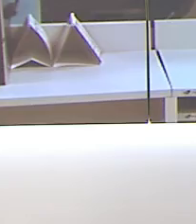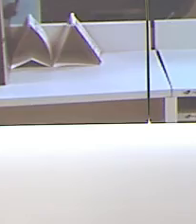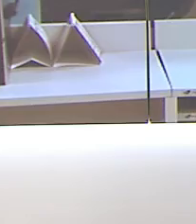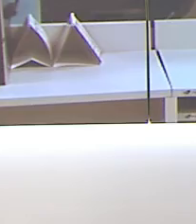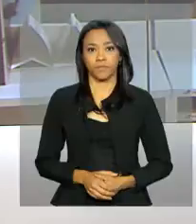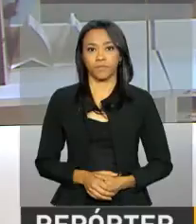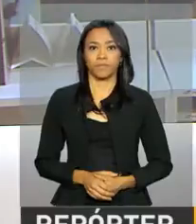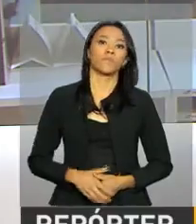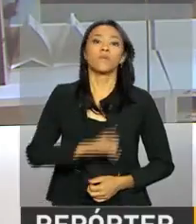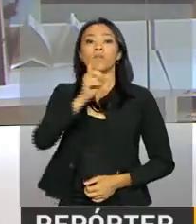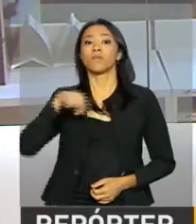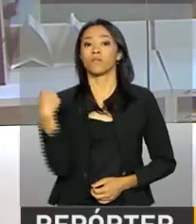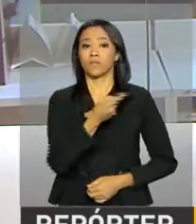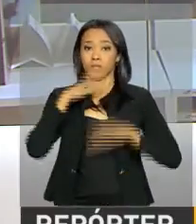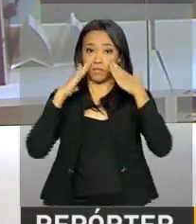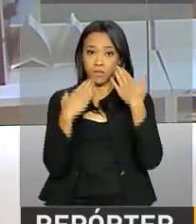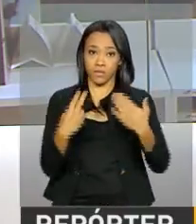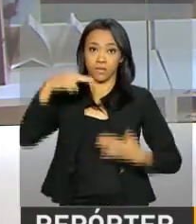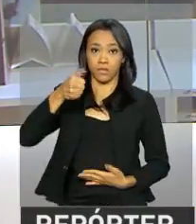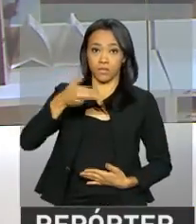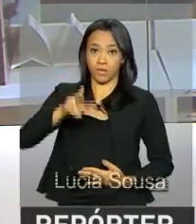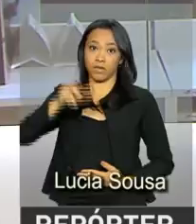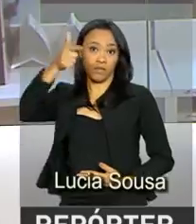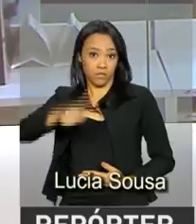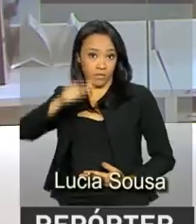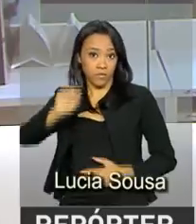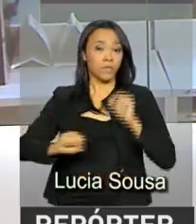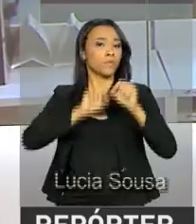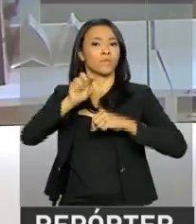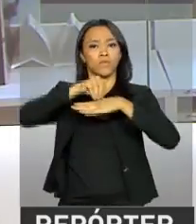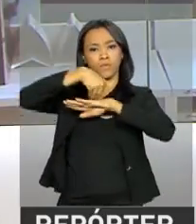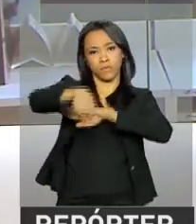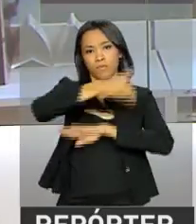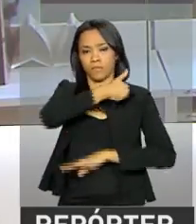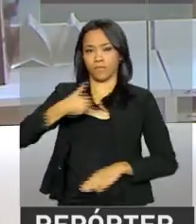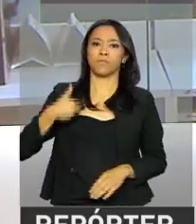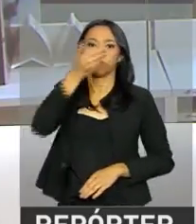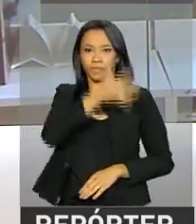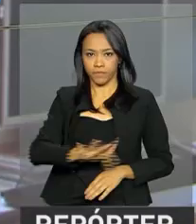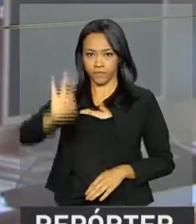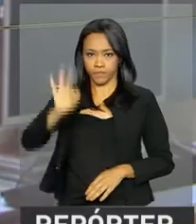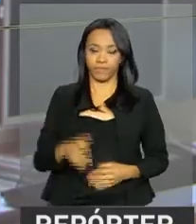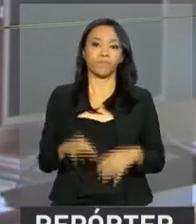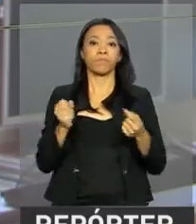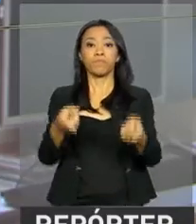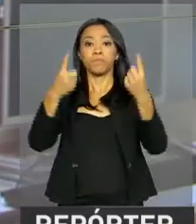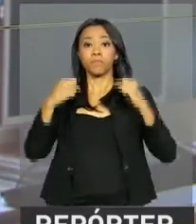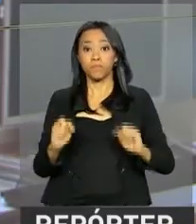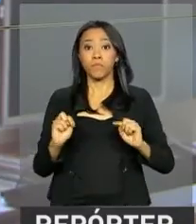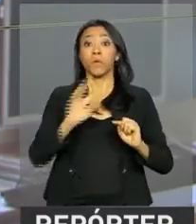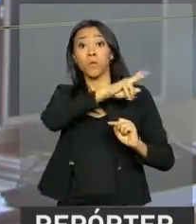olá estamos de volta com mais uma edição do repórter nbr as notícias do governo federal o